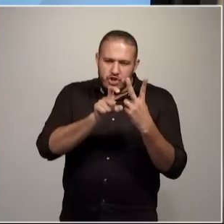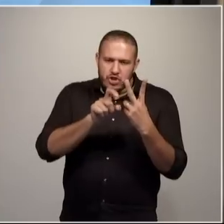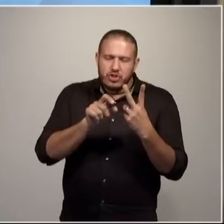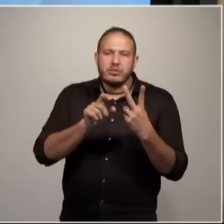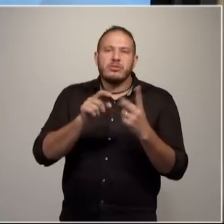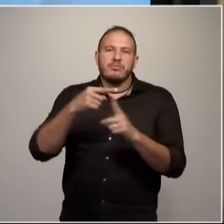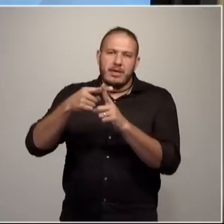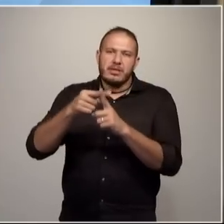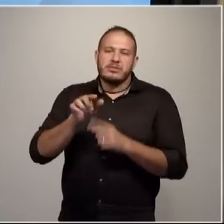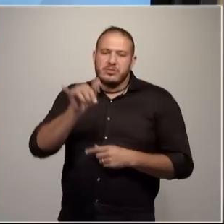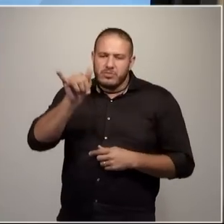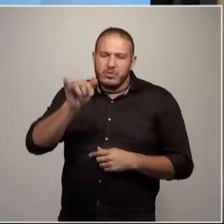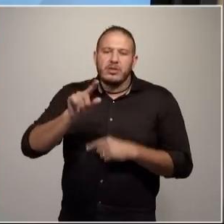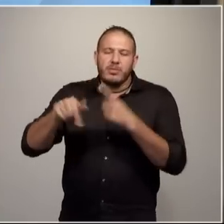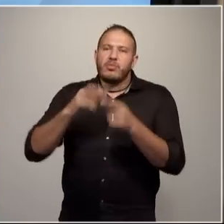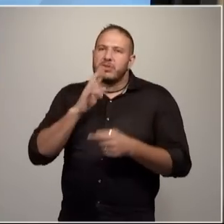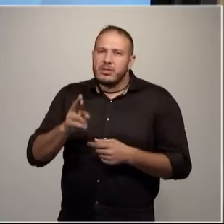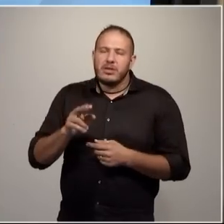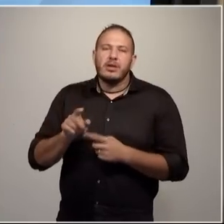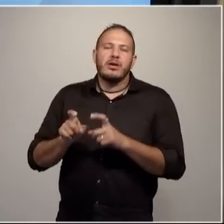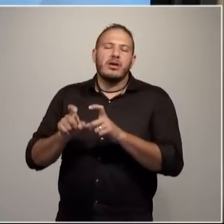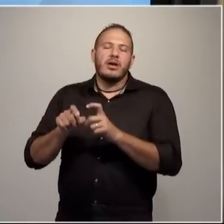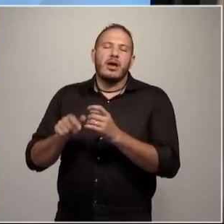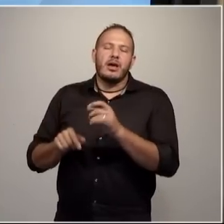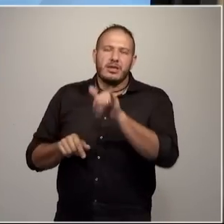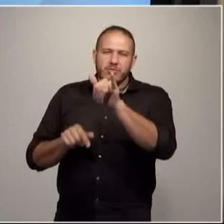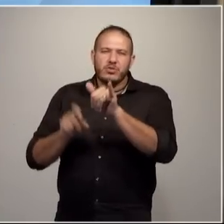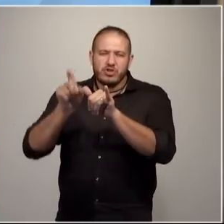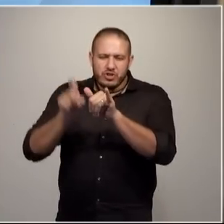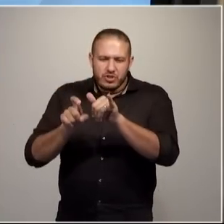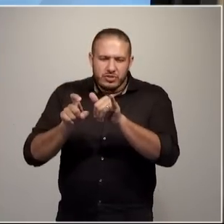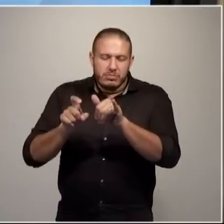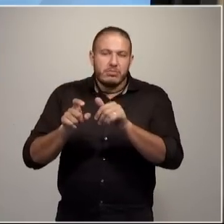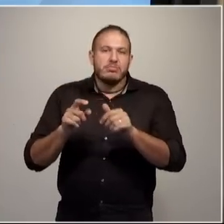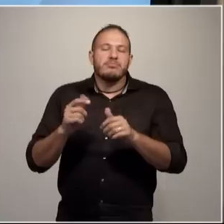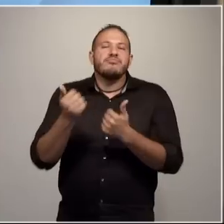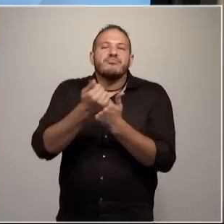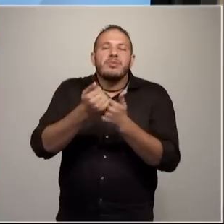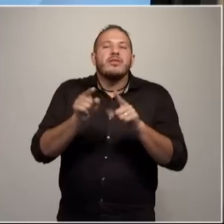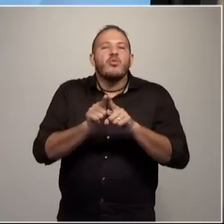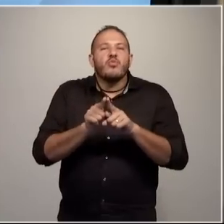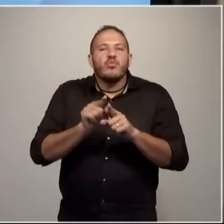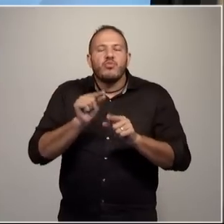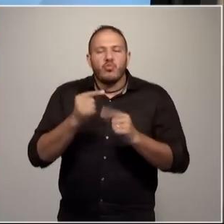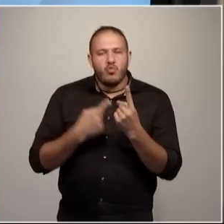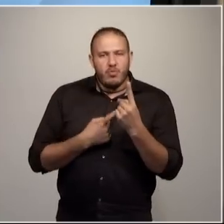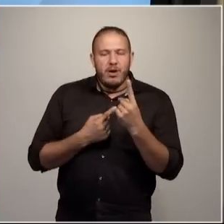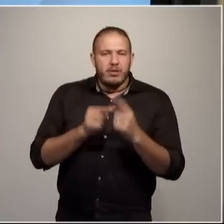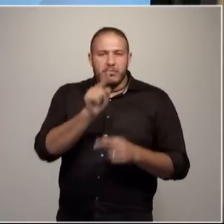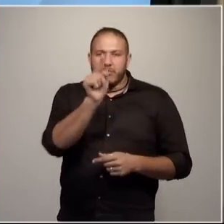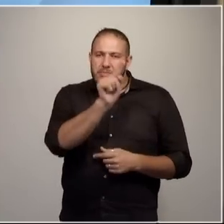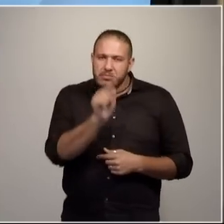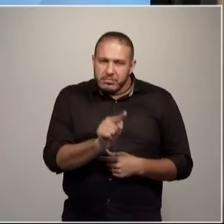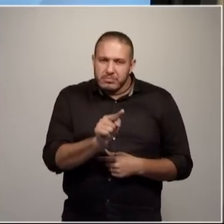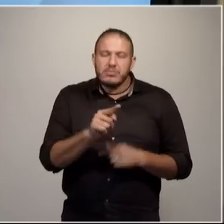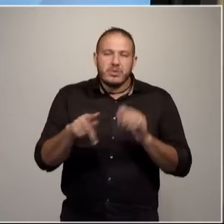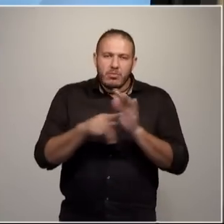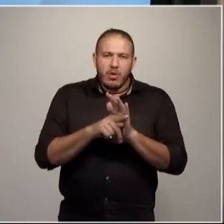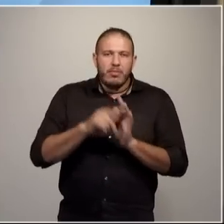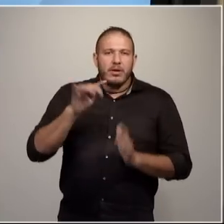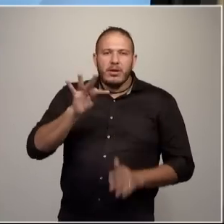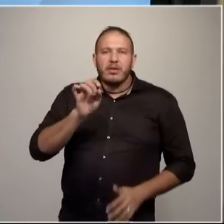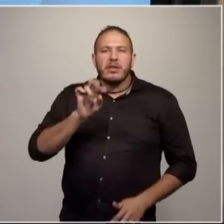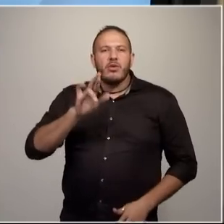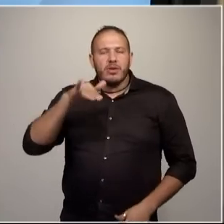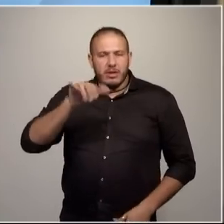deu yx, e agora eu vou substituir nos extremos 0 e 3. É uma integral do tipo teorema fundamental do